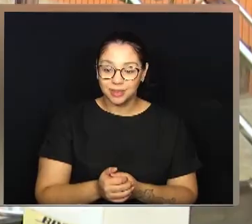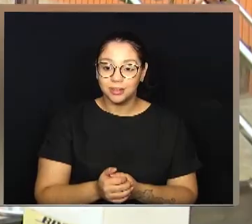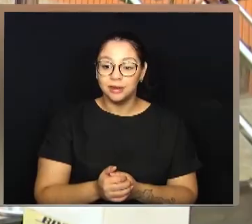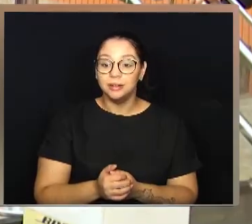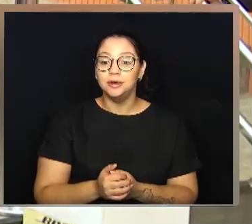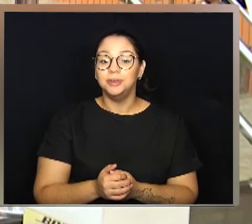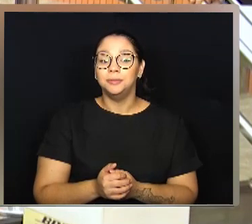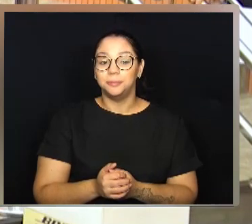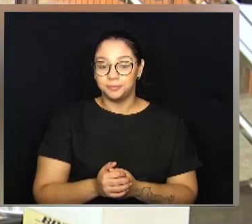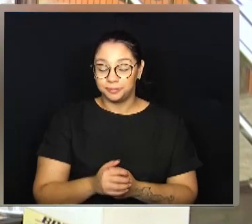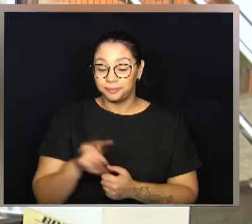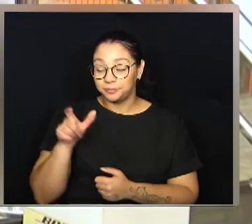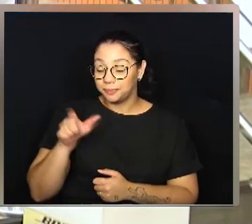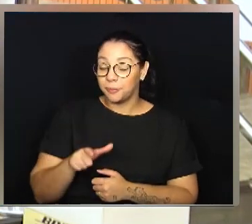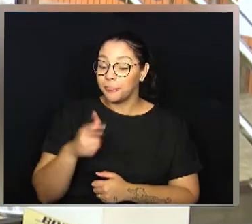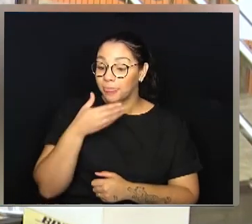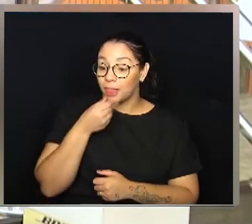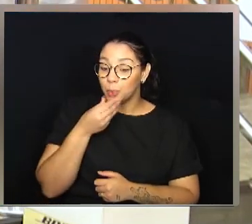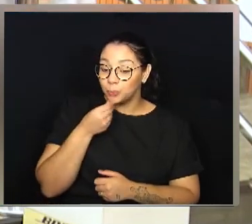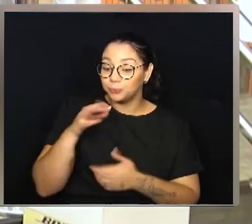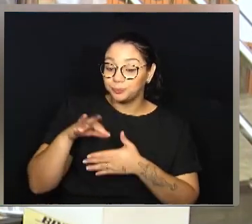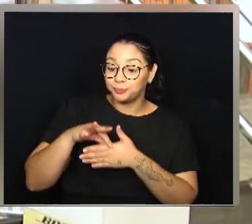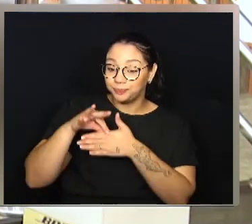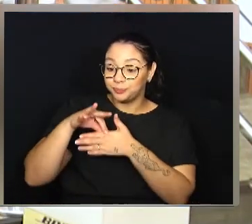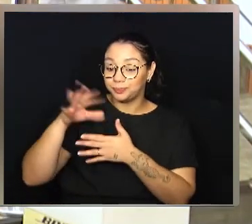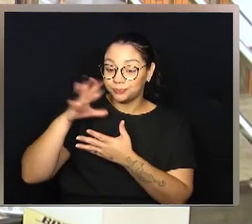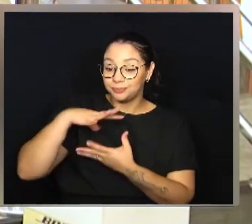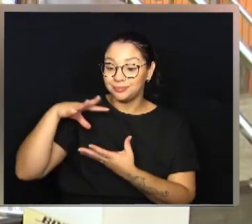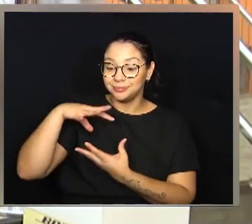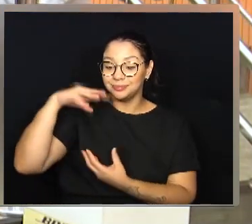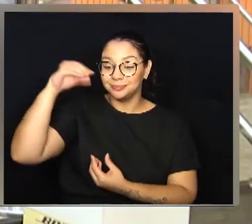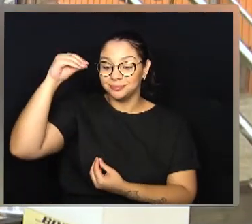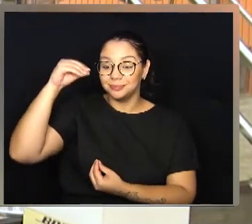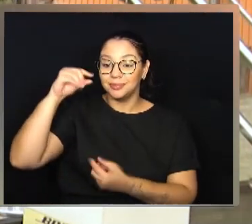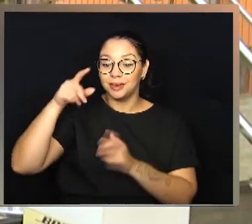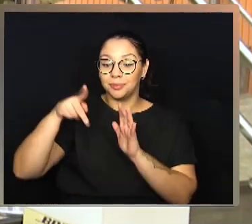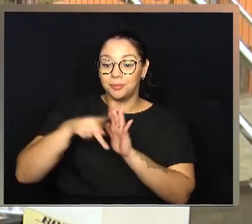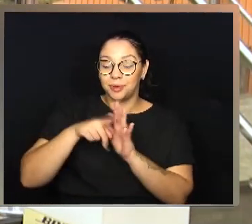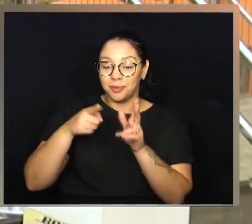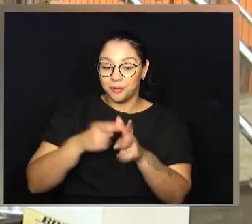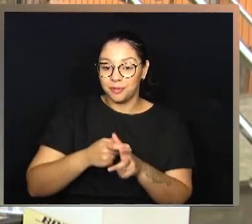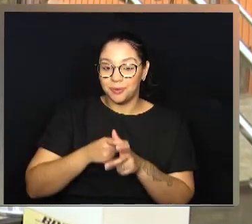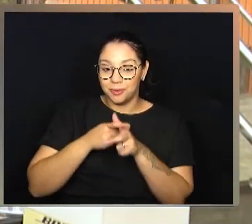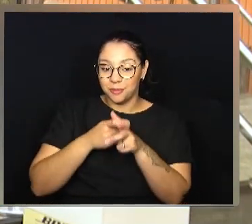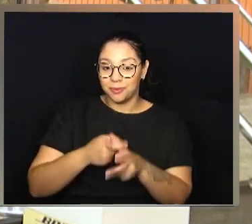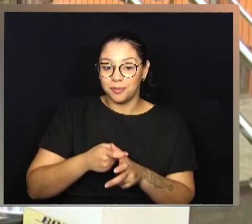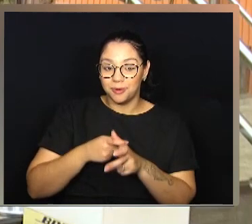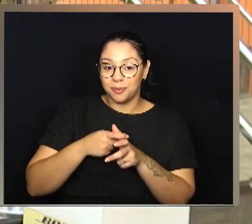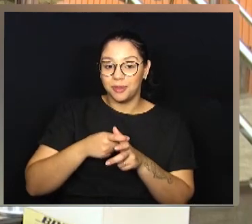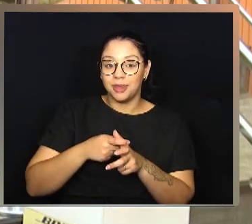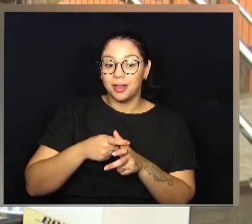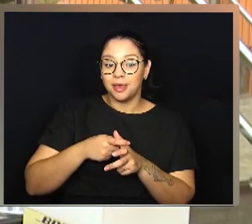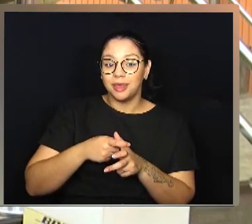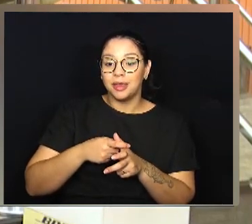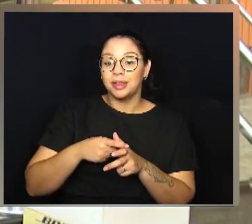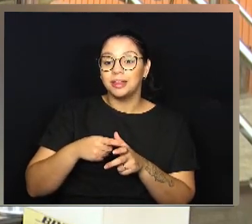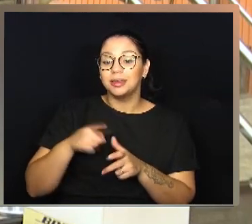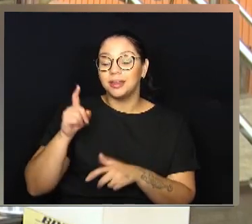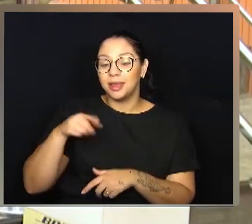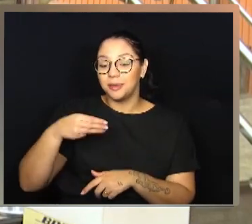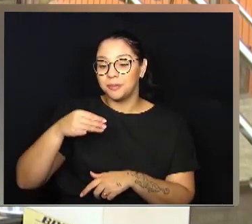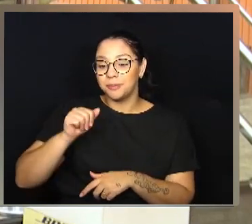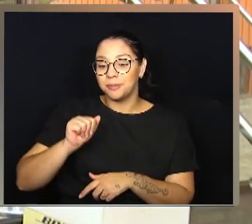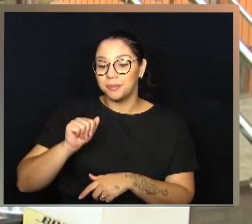José Carlos Pedroso de Souza Campos é um dos dirigentes espirituais do Templo de umbanda mamãe Oxum